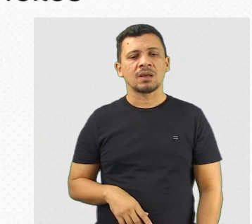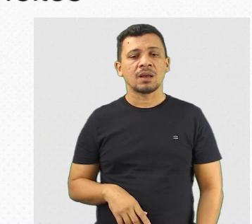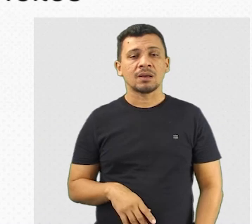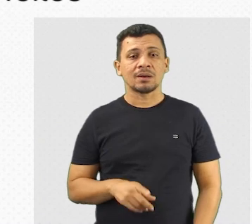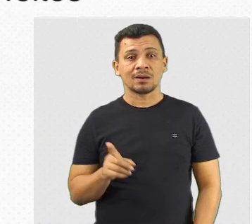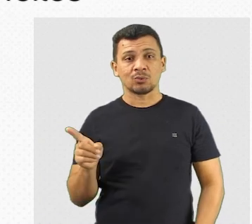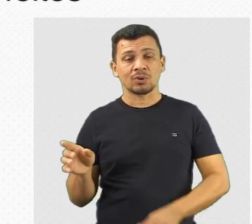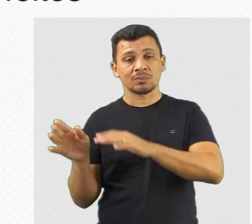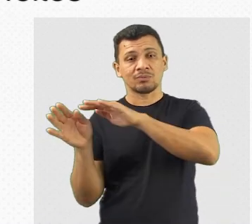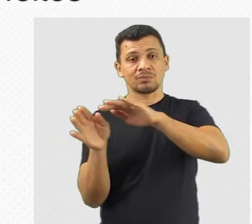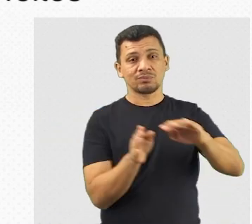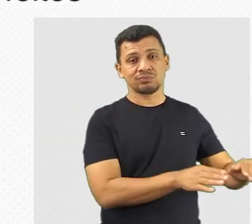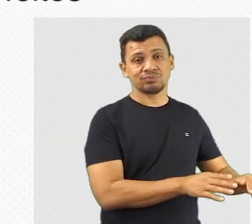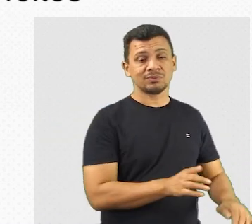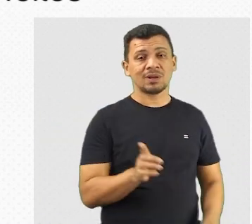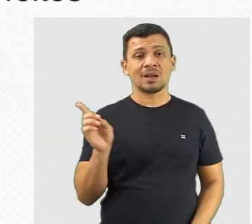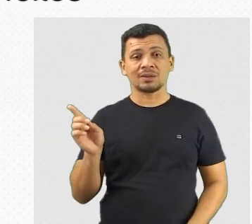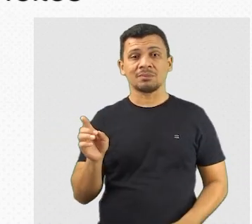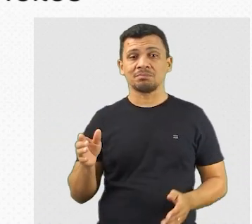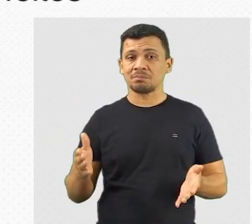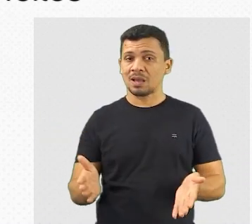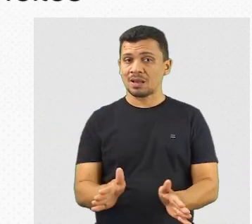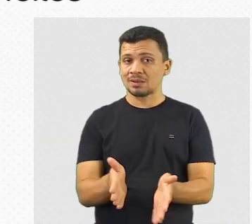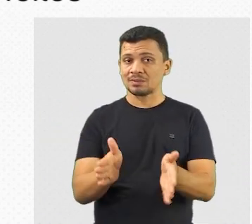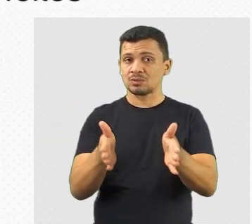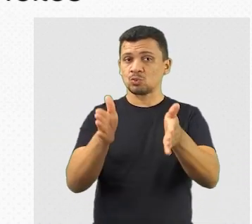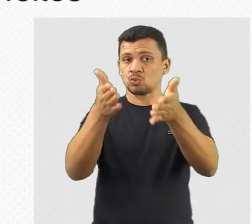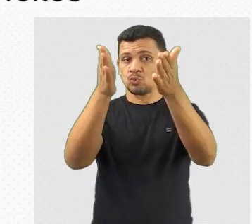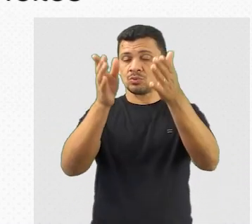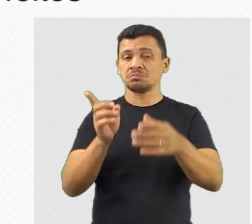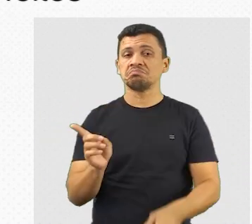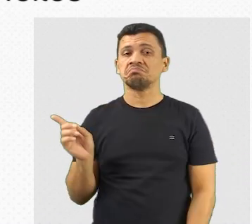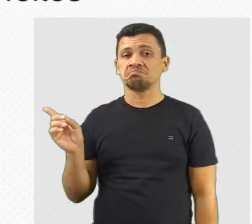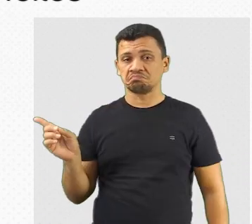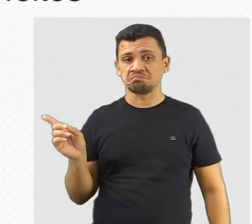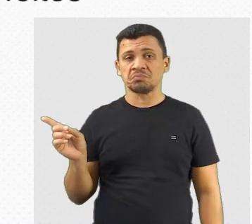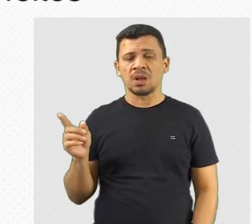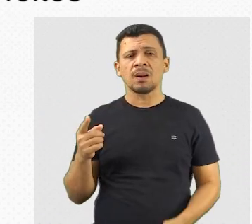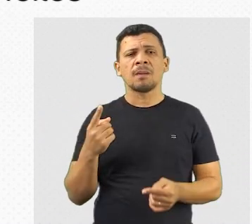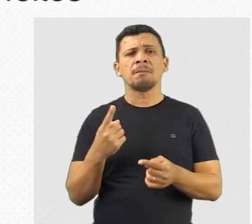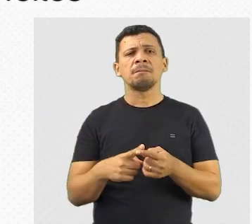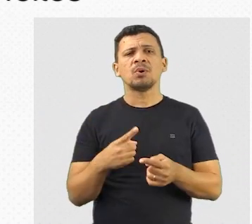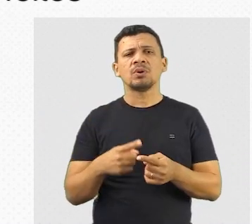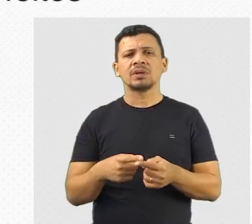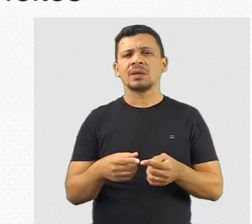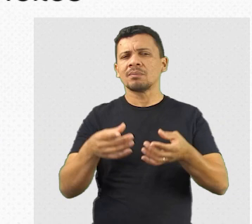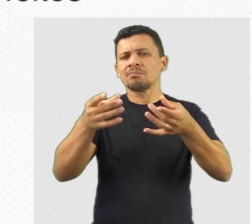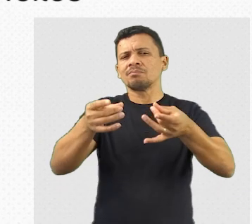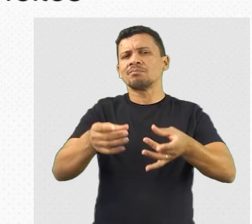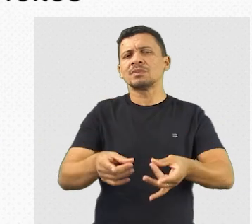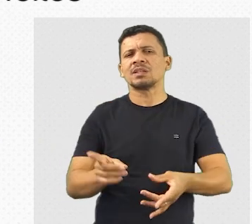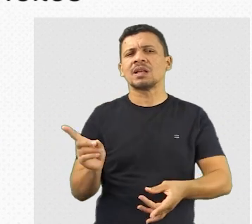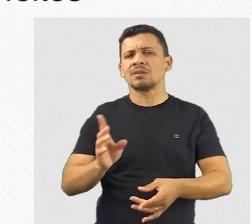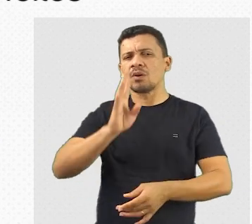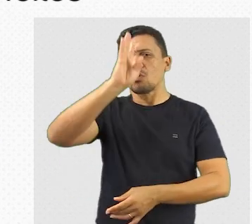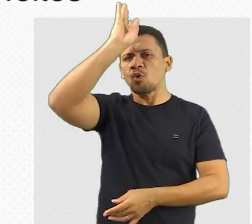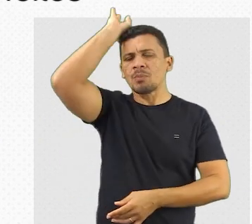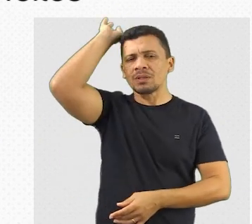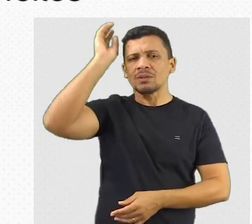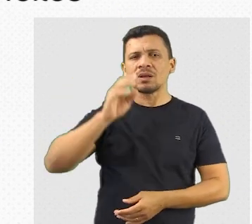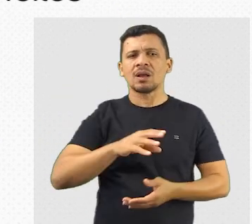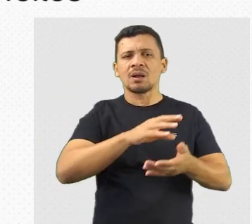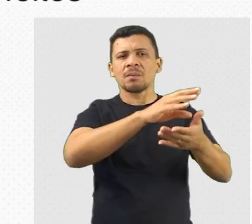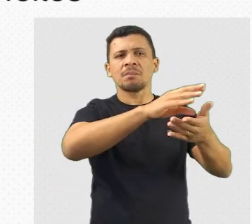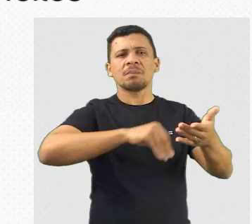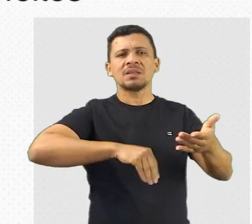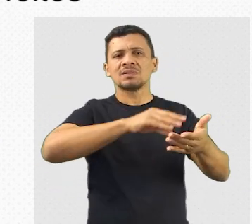gente parte para a escultura. A escultura é um capítulo à parte. Por quê? Porque, obviamente, a escultura romana é baseada e inspirada na